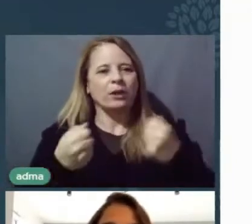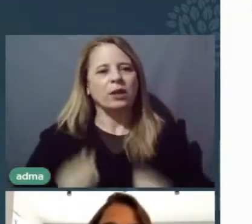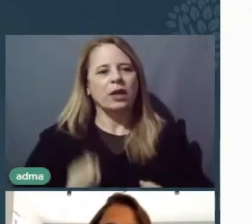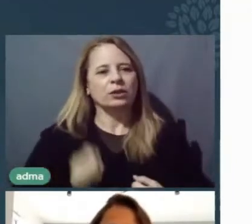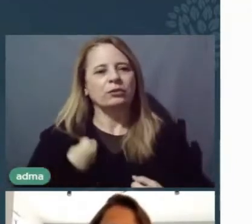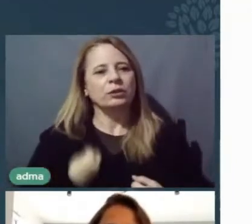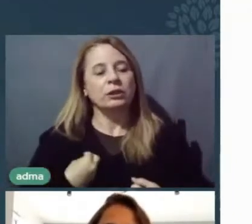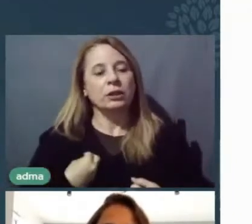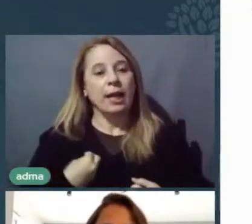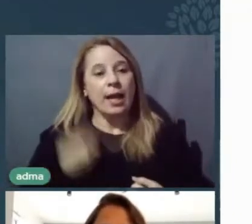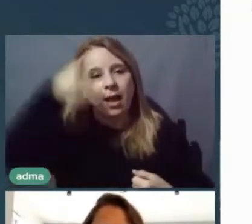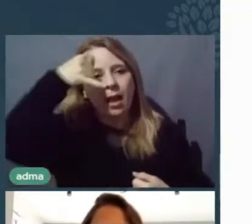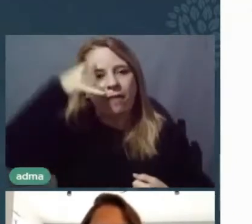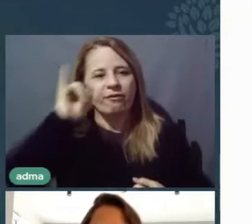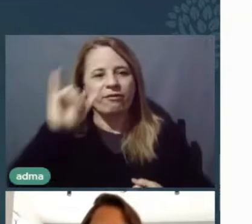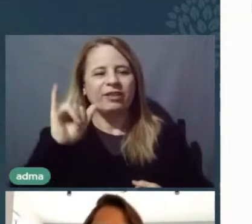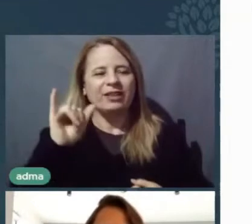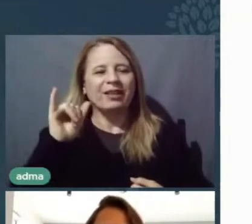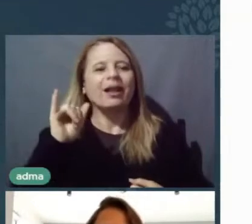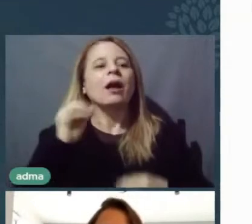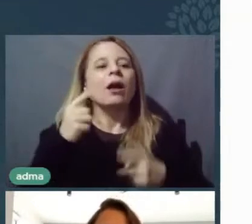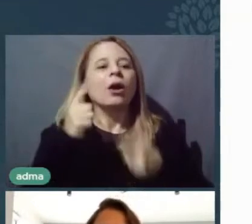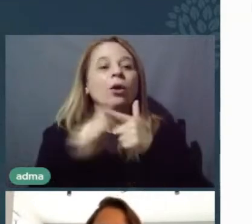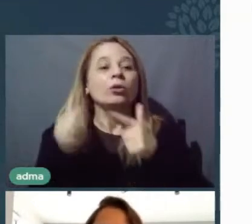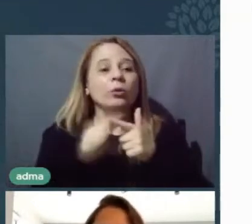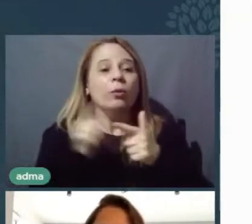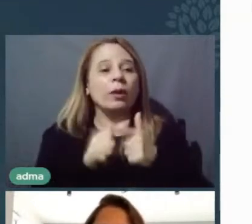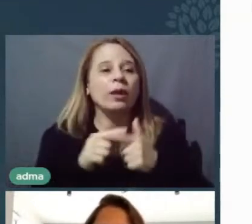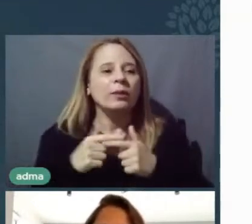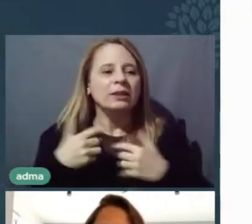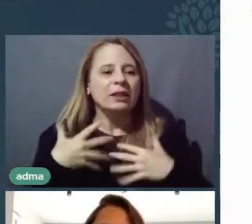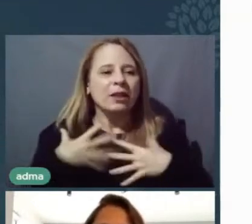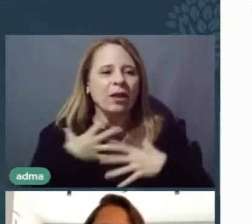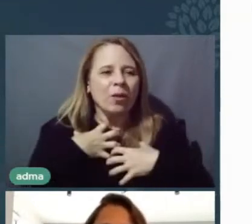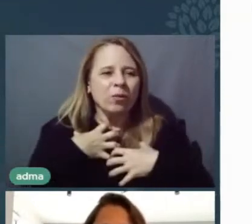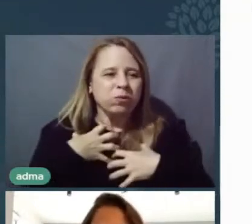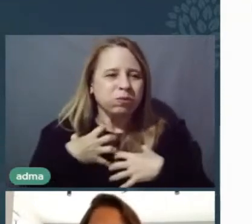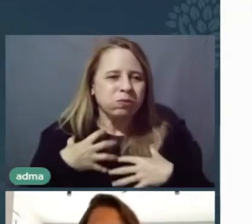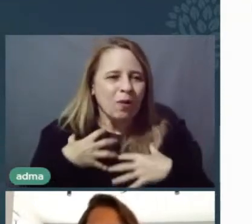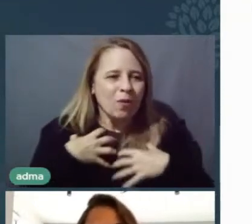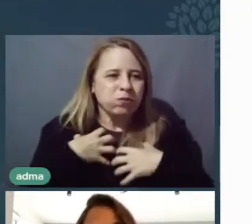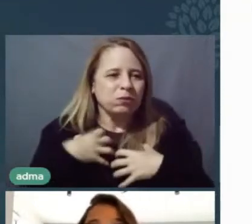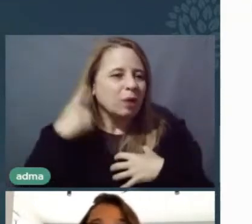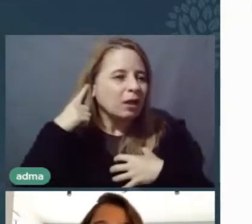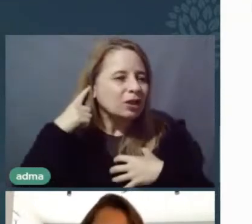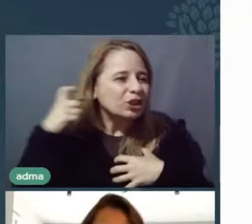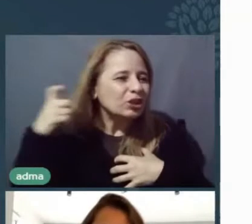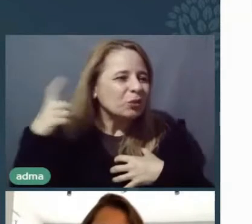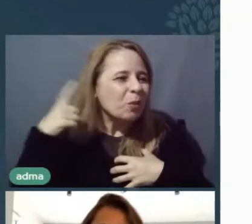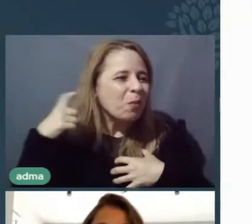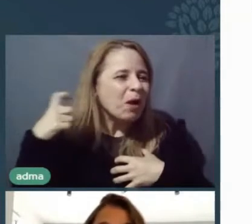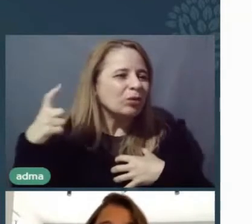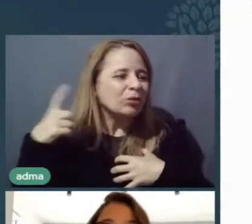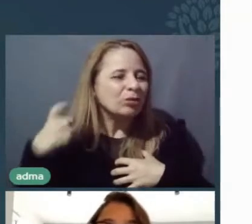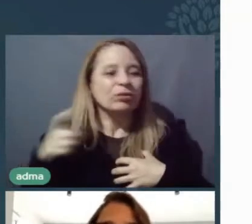uma prevenção do broncoespasmo induzido pelo exercício, que é aquele chiado no peito que acontece nas crianças e adolescentes e também